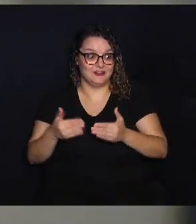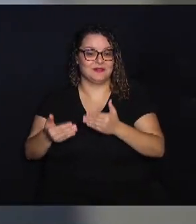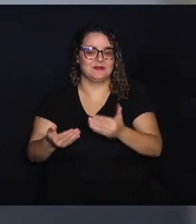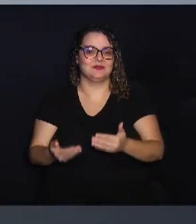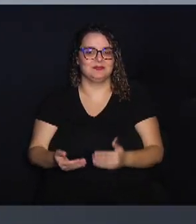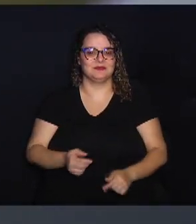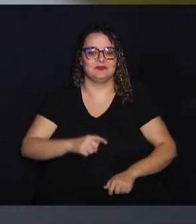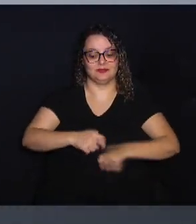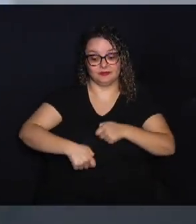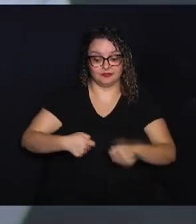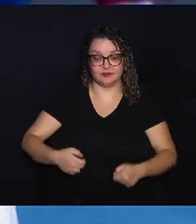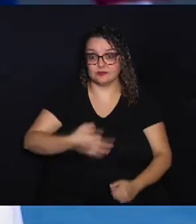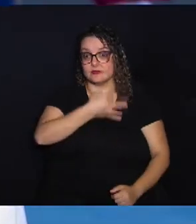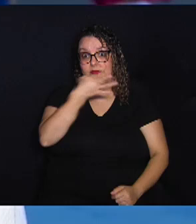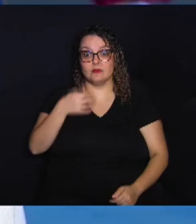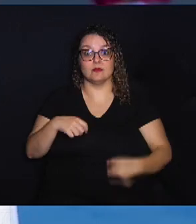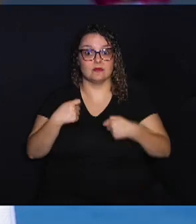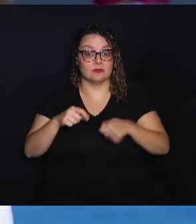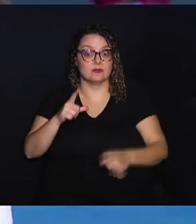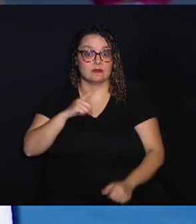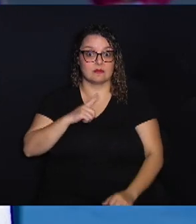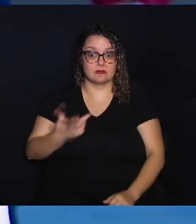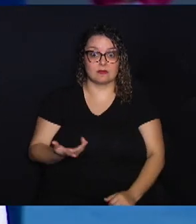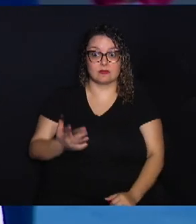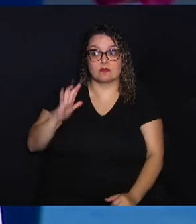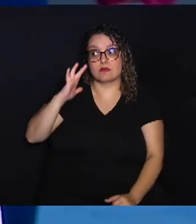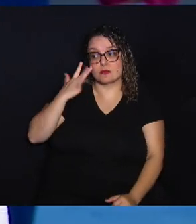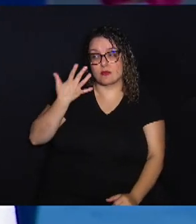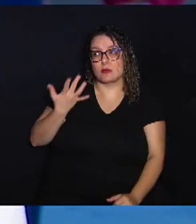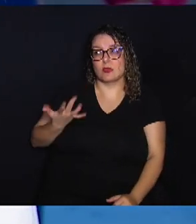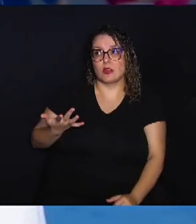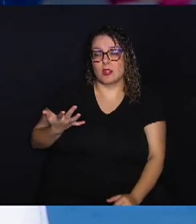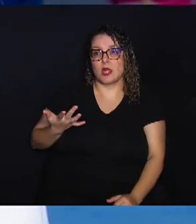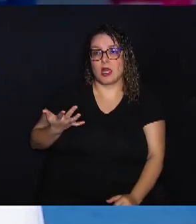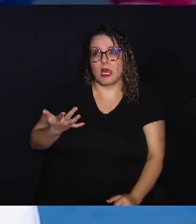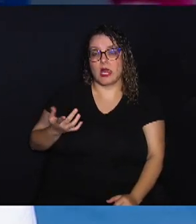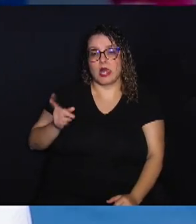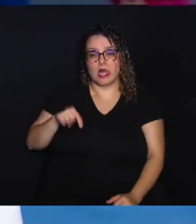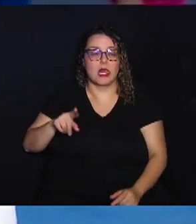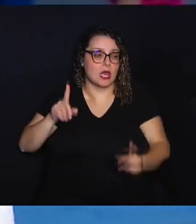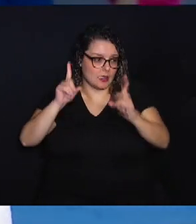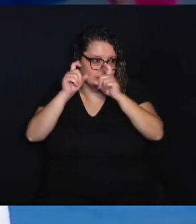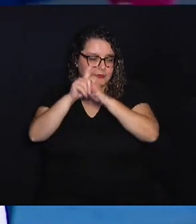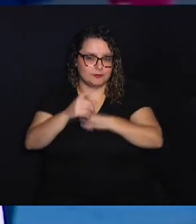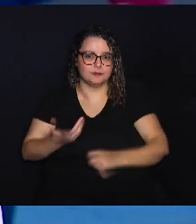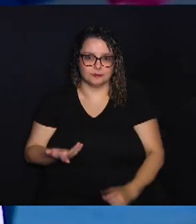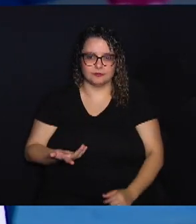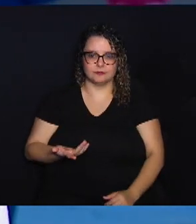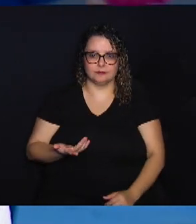um judoca perfeito precisa ter? Eu acho que, assim, é difícil, né, a gente